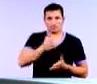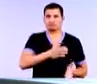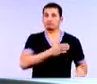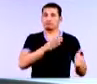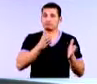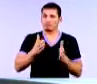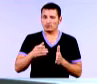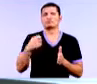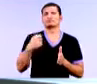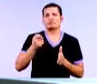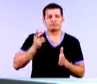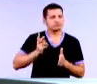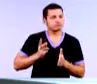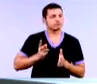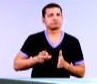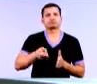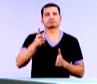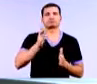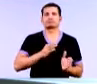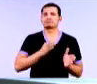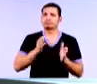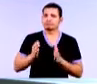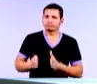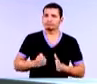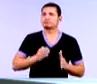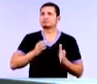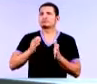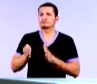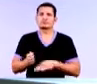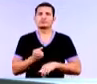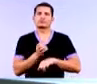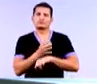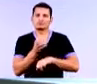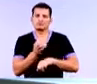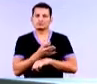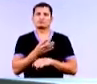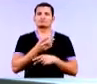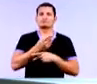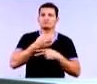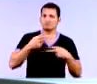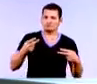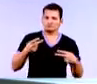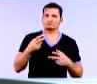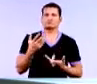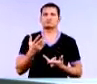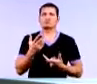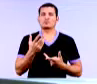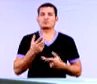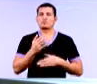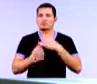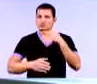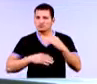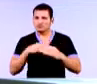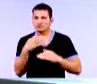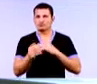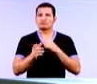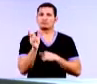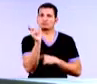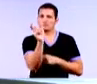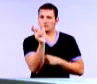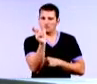vocês vão ter que estudar ainda. Vocês vão ter que falar sobre orientação a objetos, sobre as formas de processo, classes, sobre algoritmos,